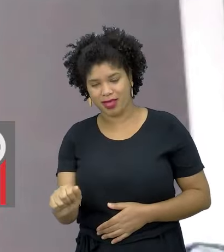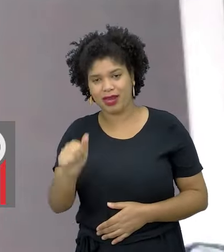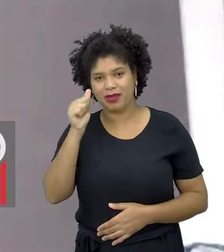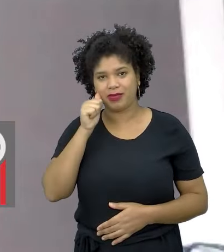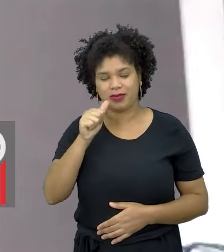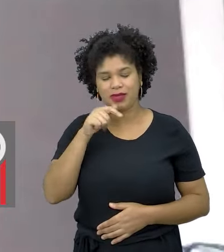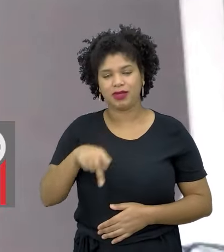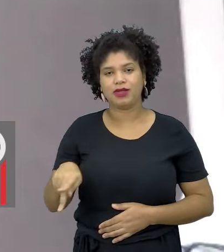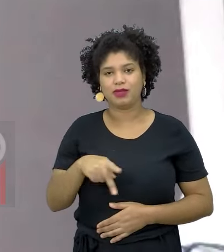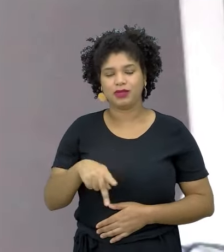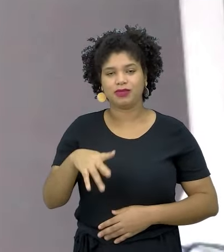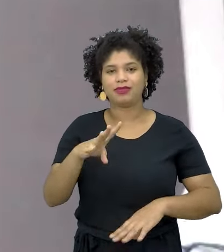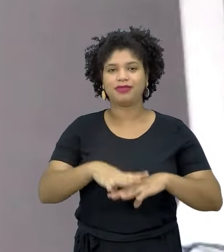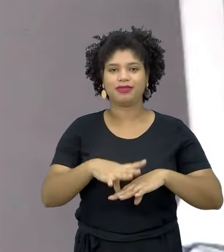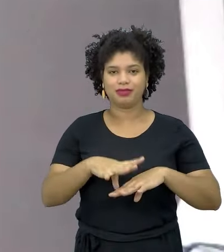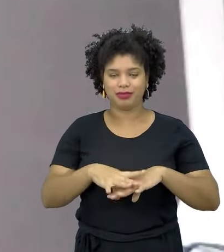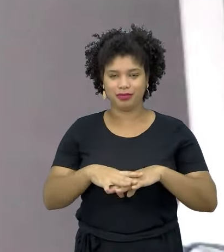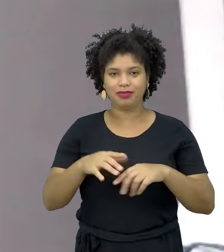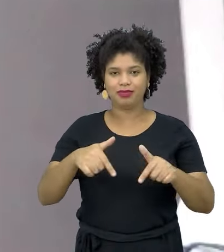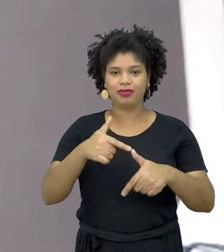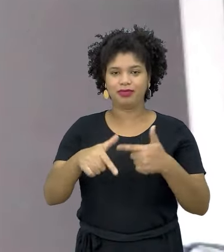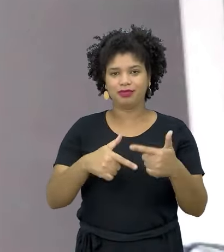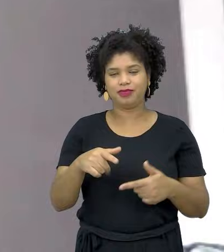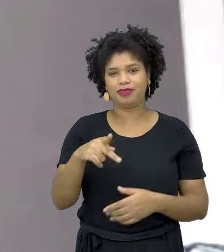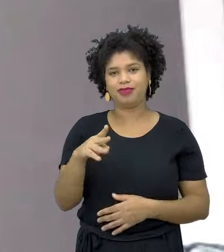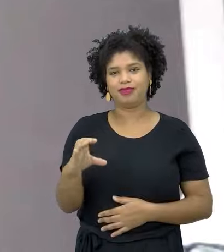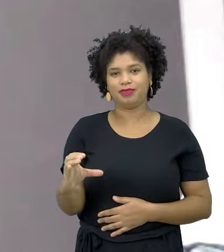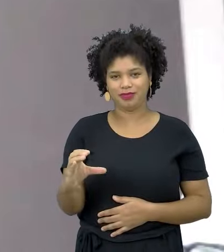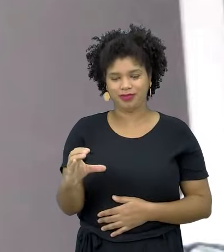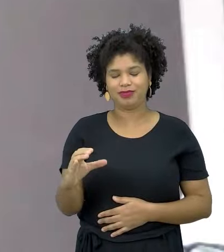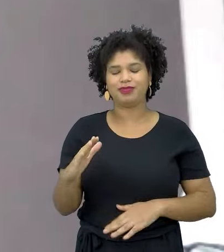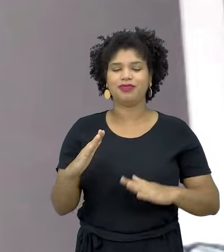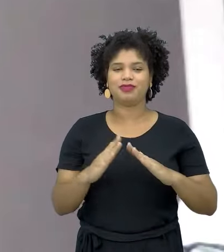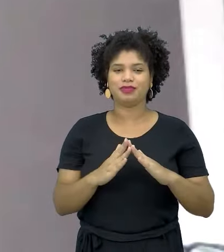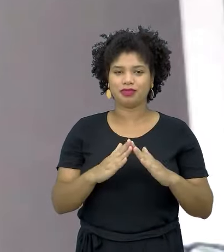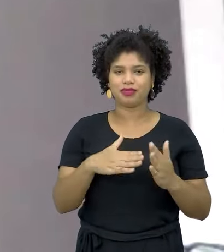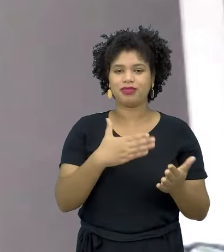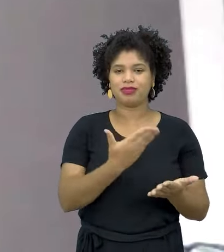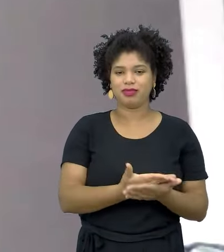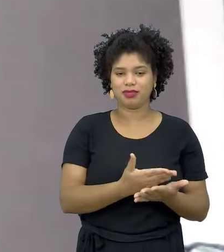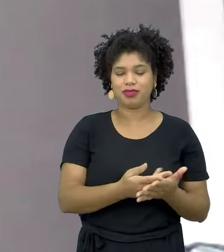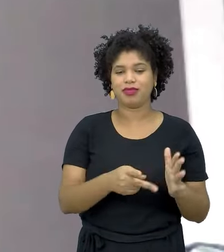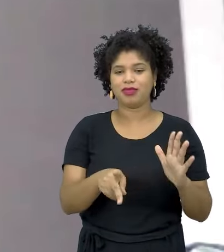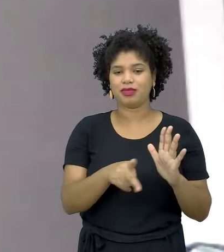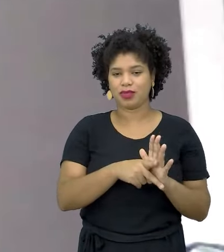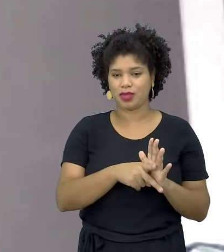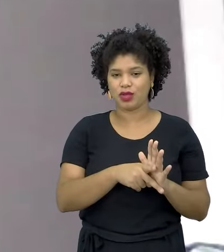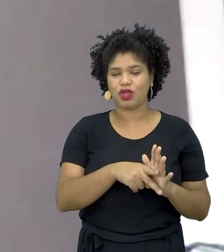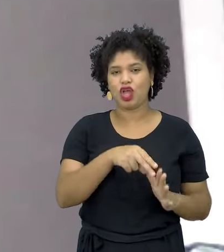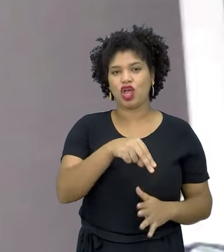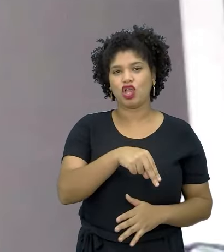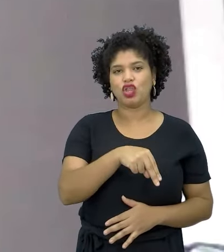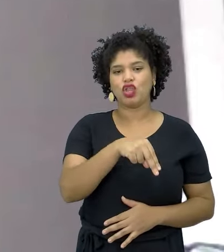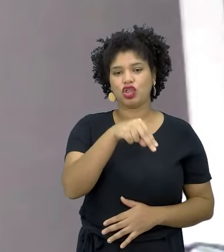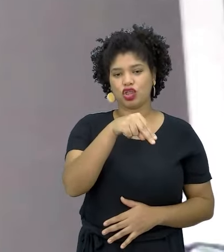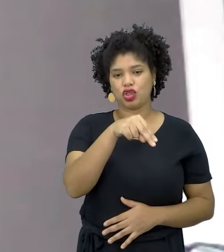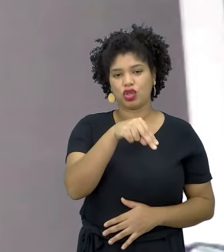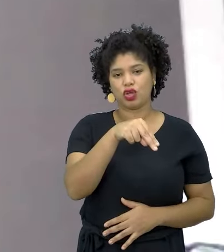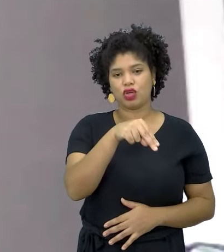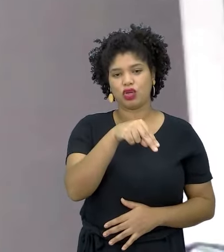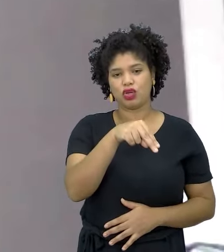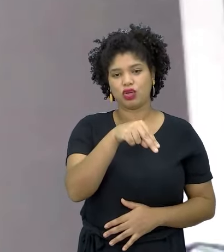de matemática, atuando como PC em uma escola da Diretoria Regional Norte-Sul,